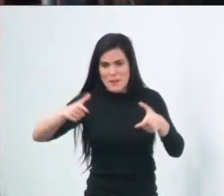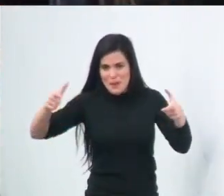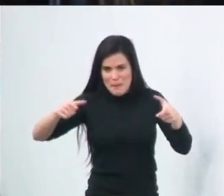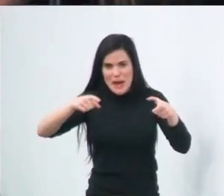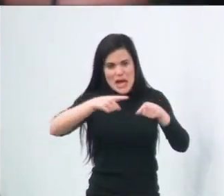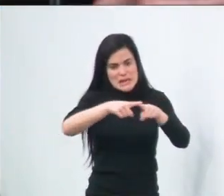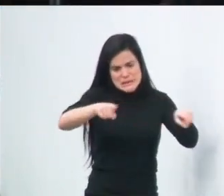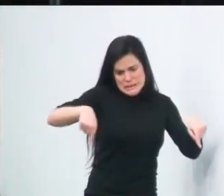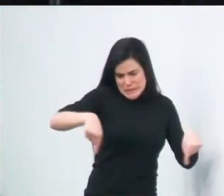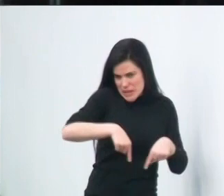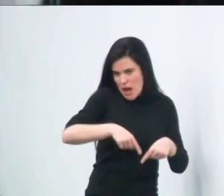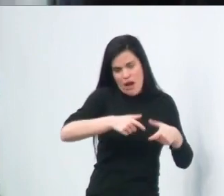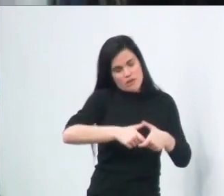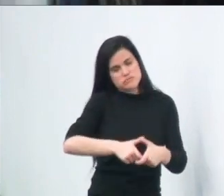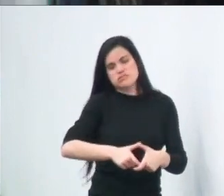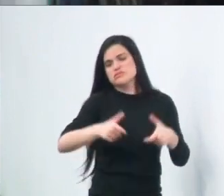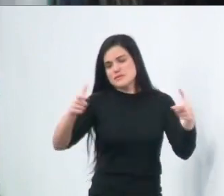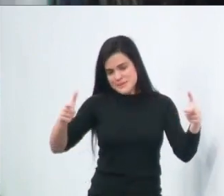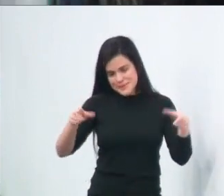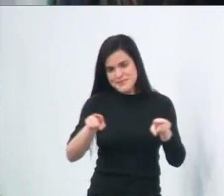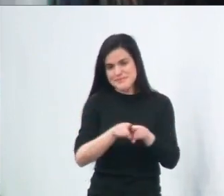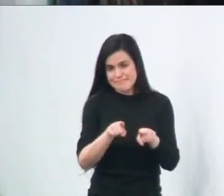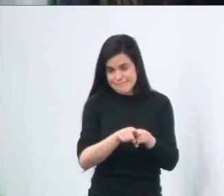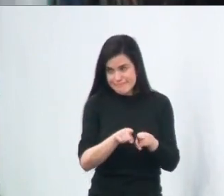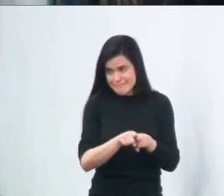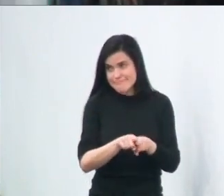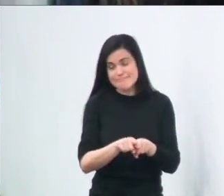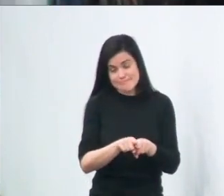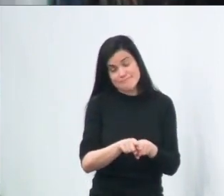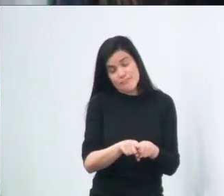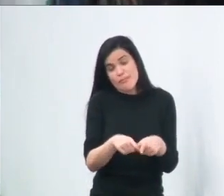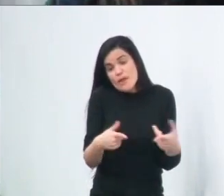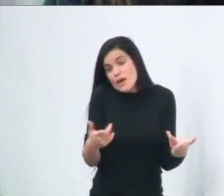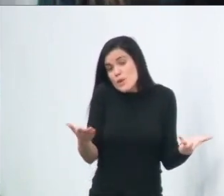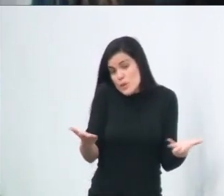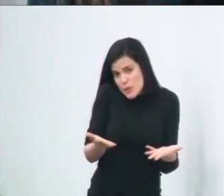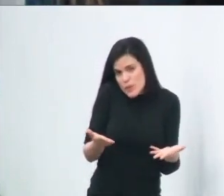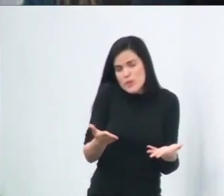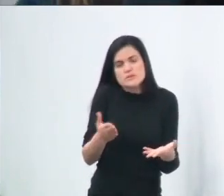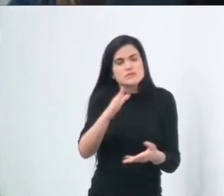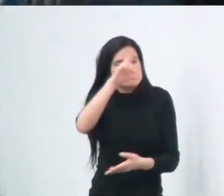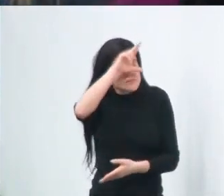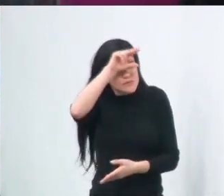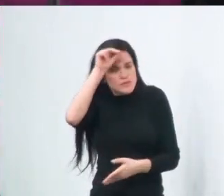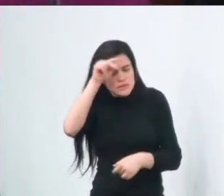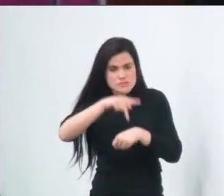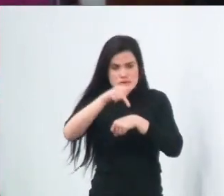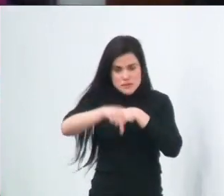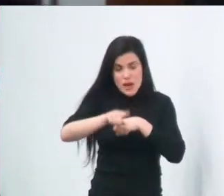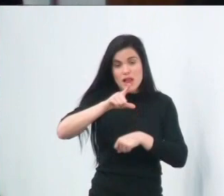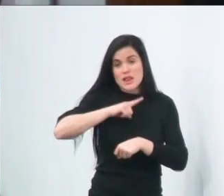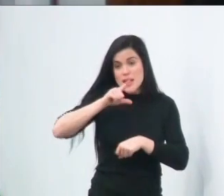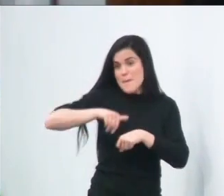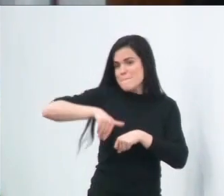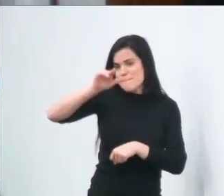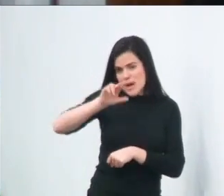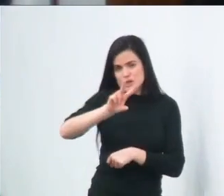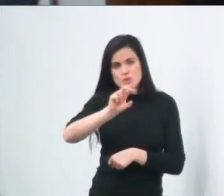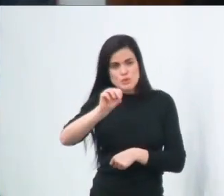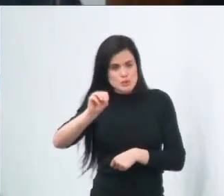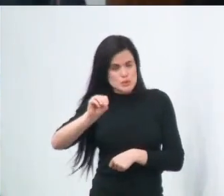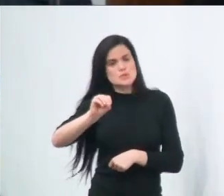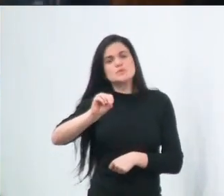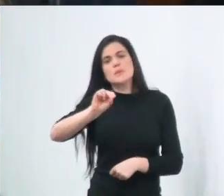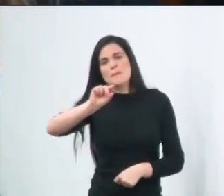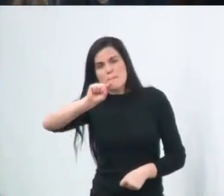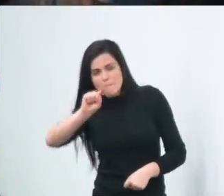aumentando, até que chegou no seu limite. O fato é que hoje, o município de Passo Fundo ele está com mais de 200 mil habitantes, e a estrutura